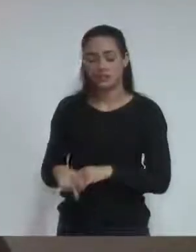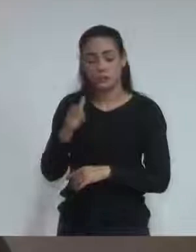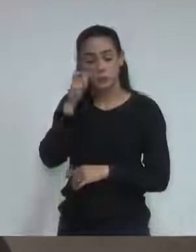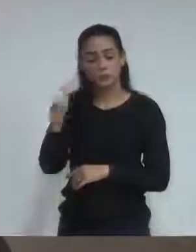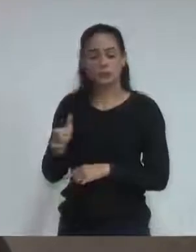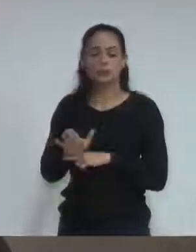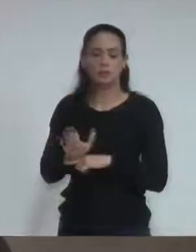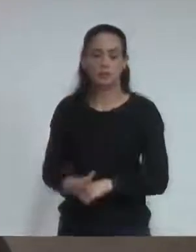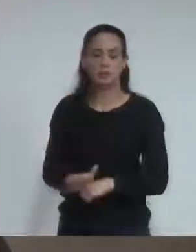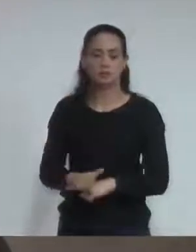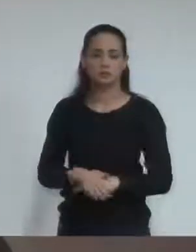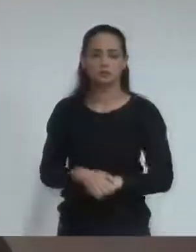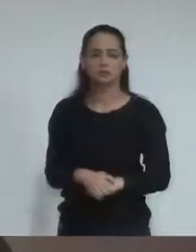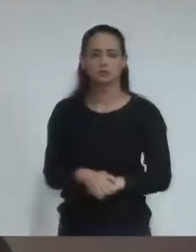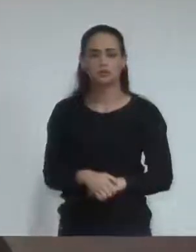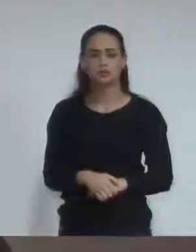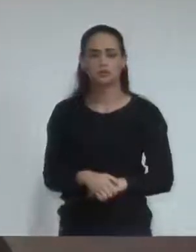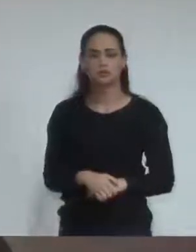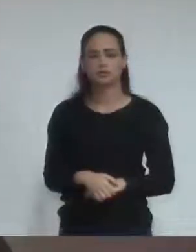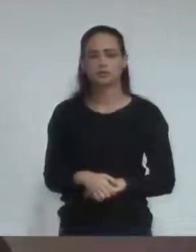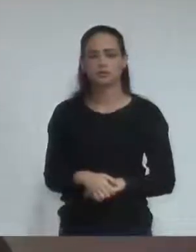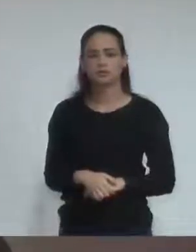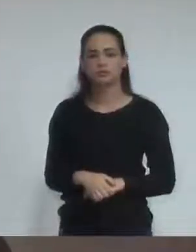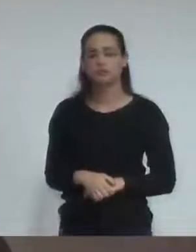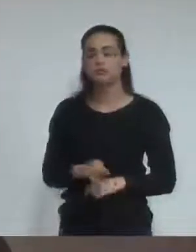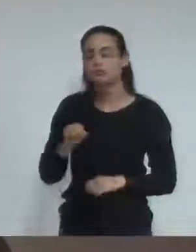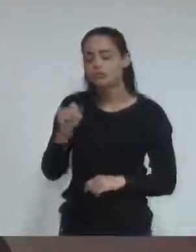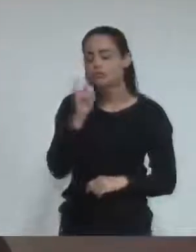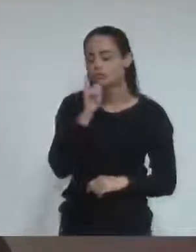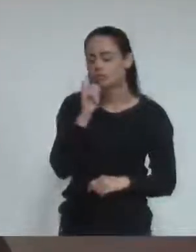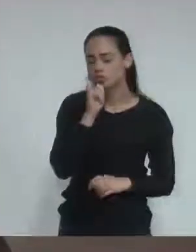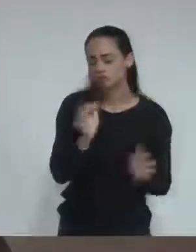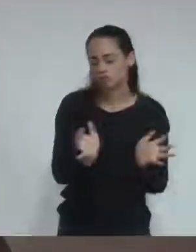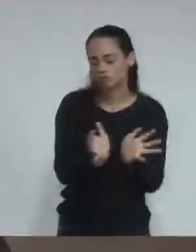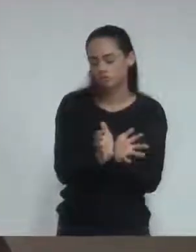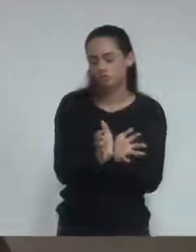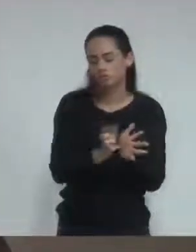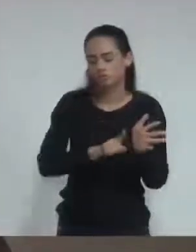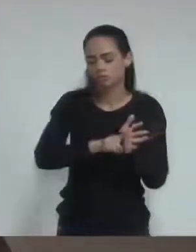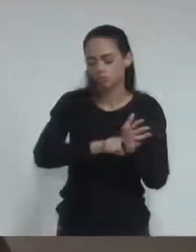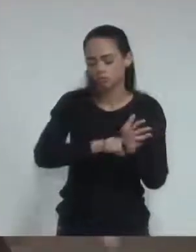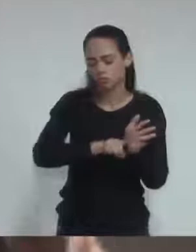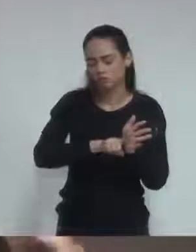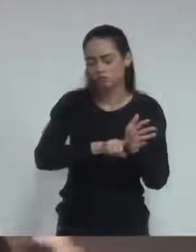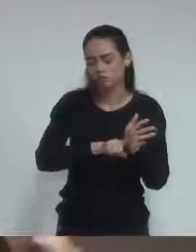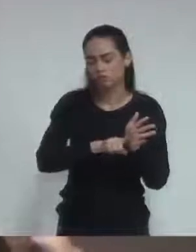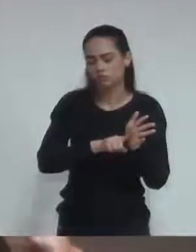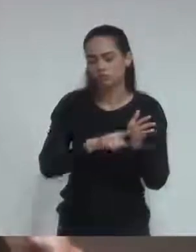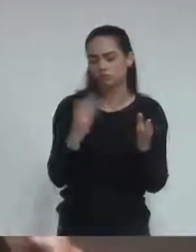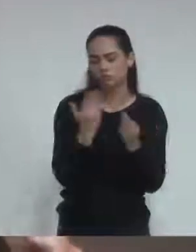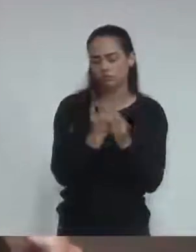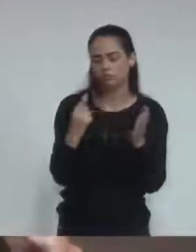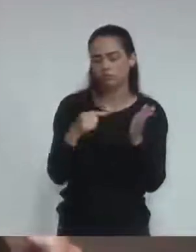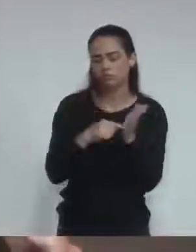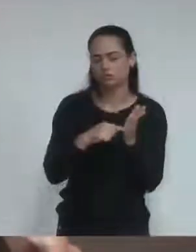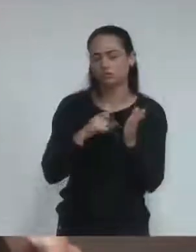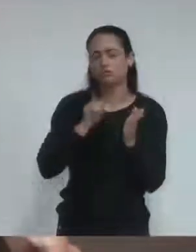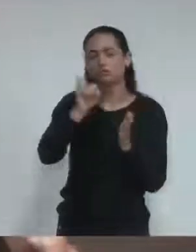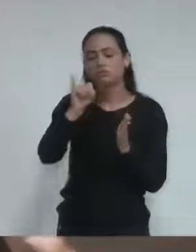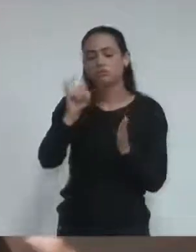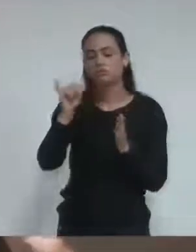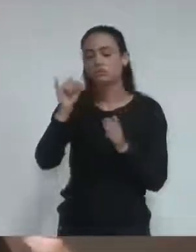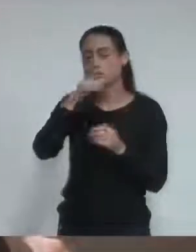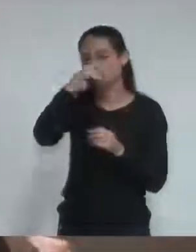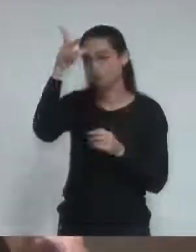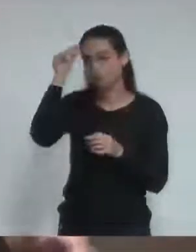processo o prefeito eventualmente vir a ser cassado, vai seguir o processo, a vice vai assumir, a partir de então, acho que ela pode começar a conversar